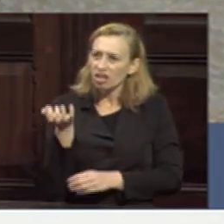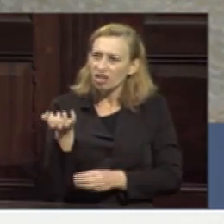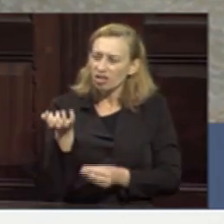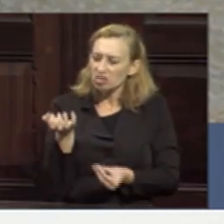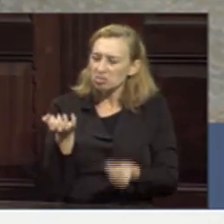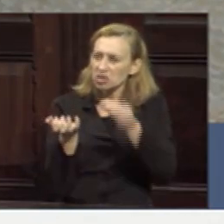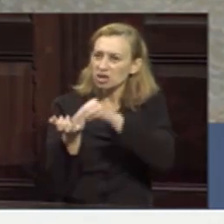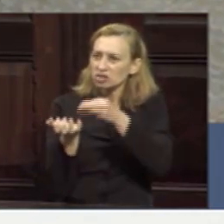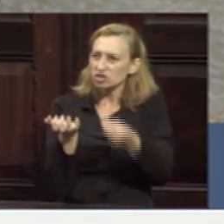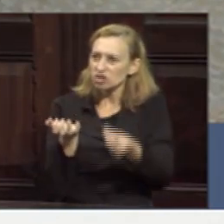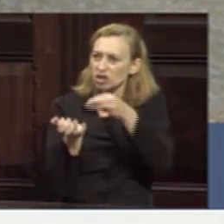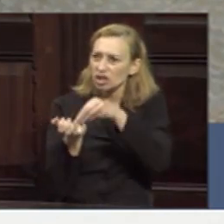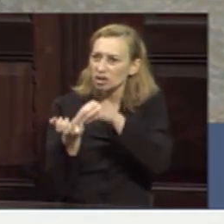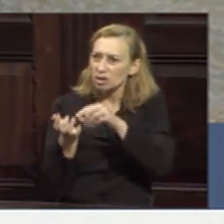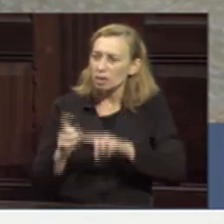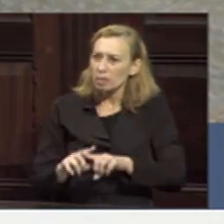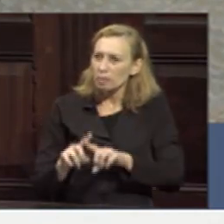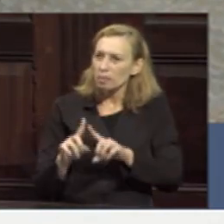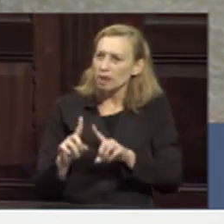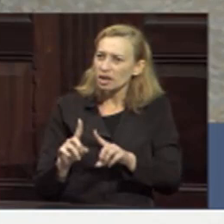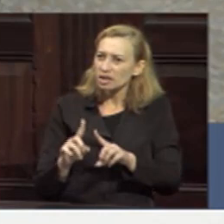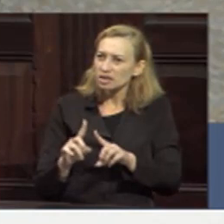mendigos, quase nus.